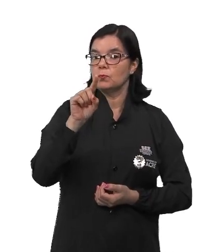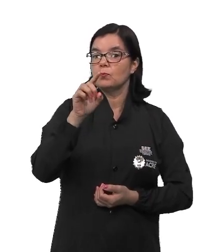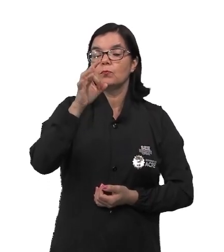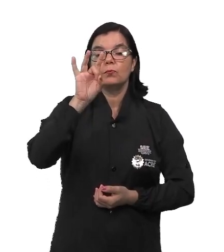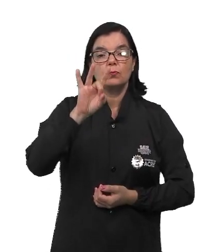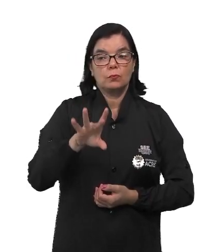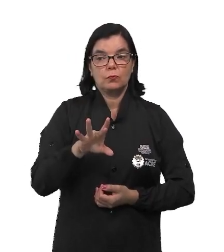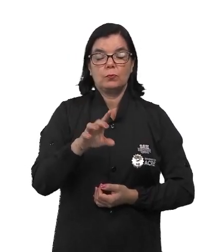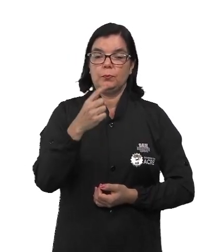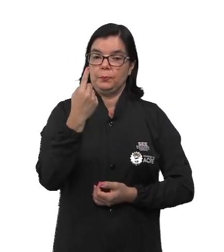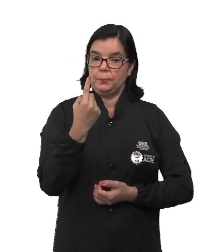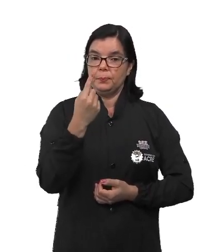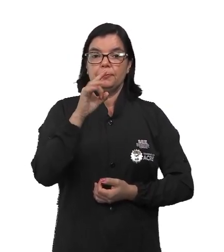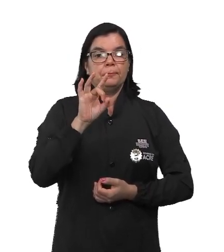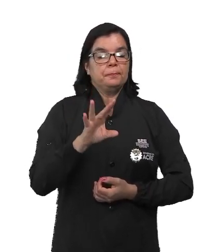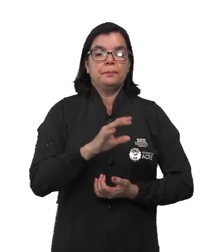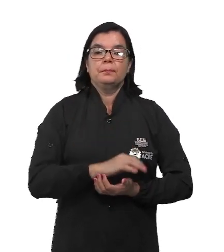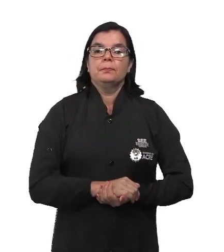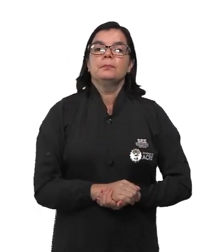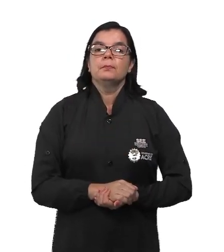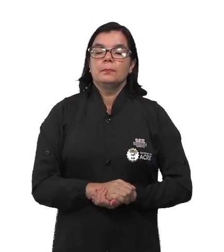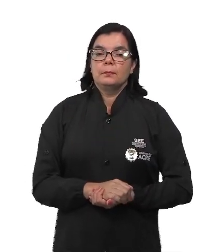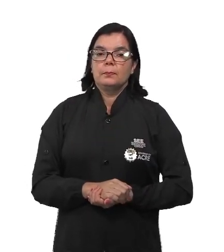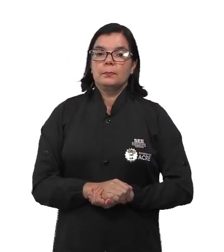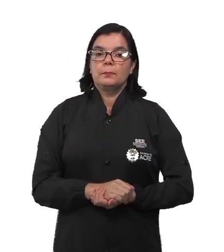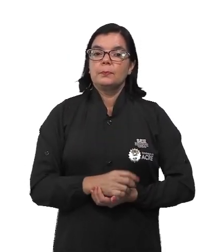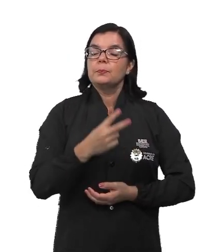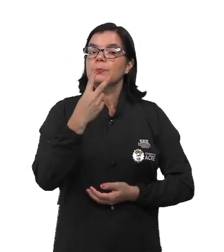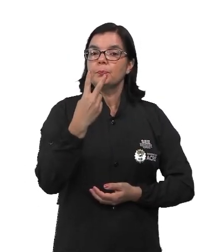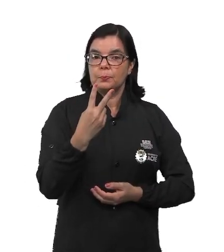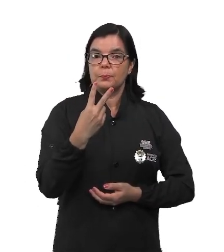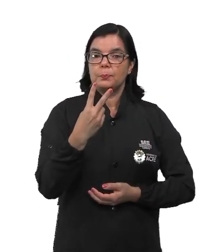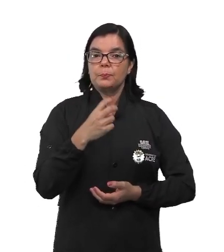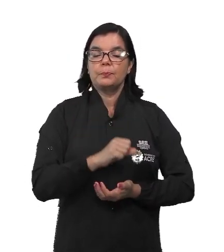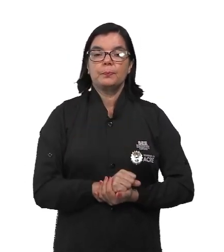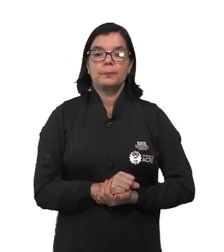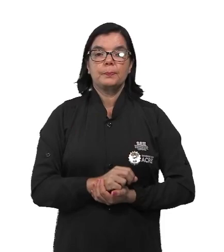1 repete uma vez. O 2